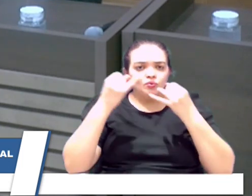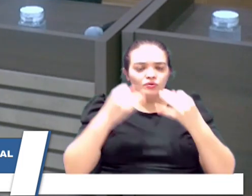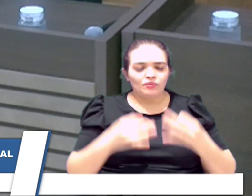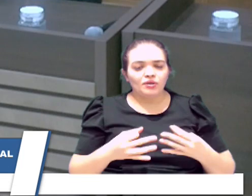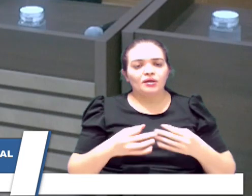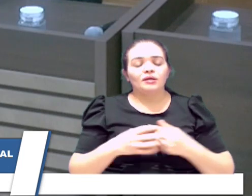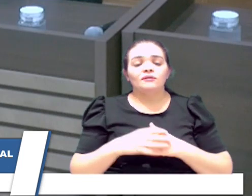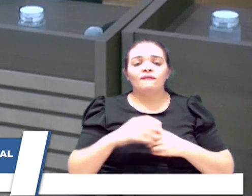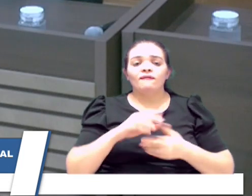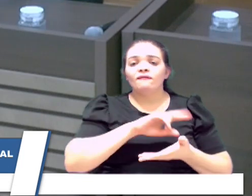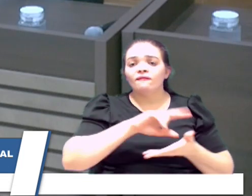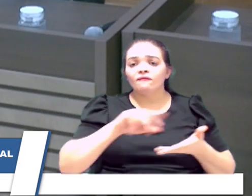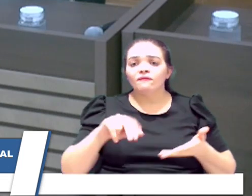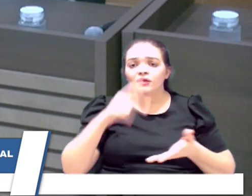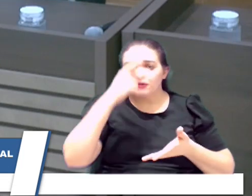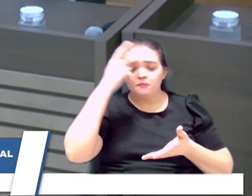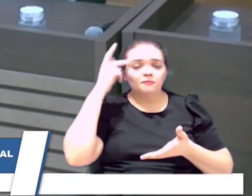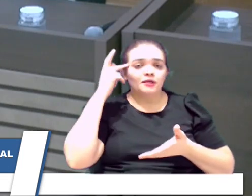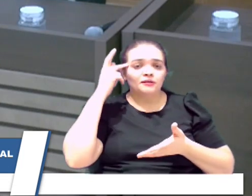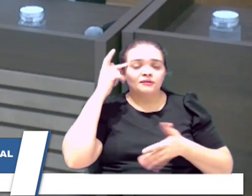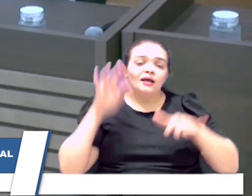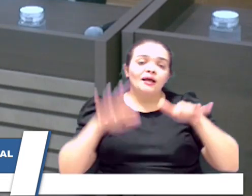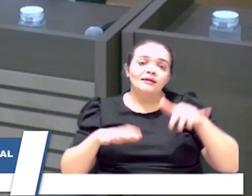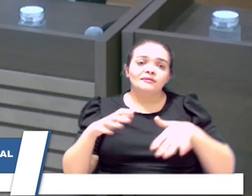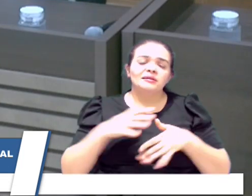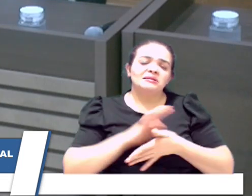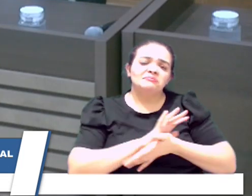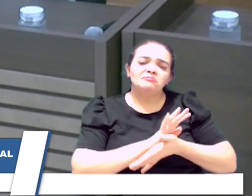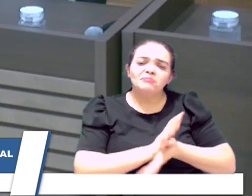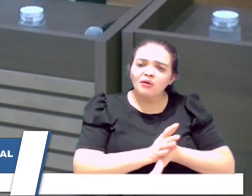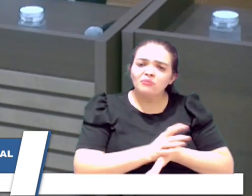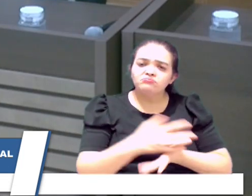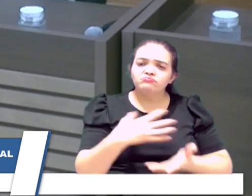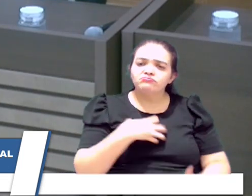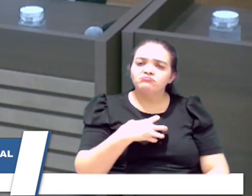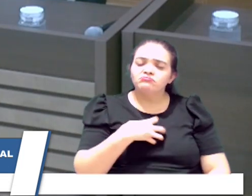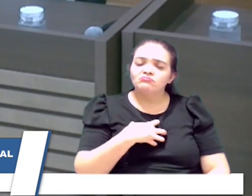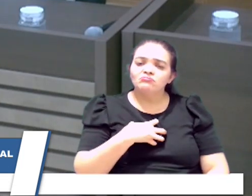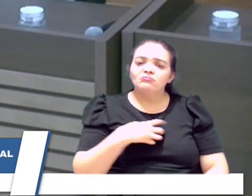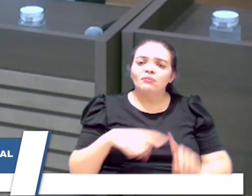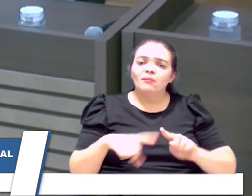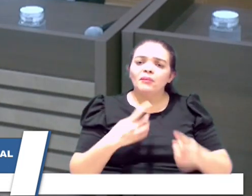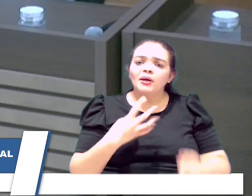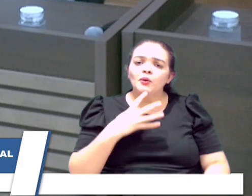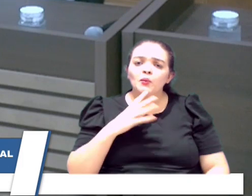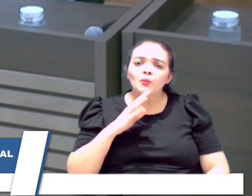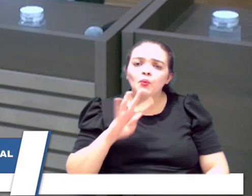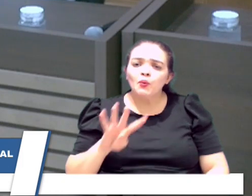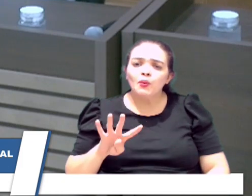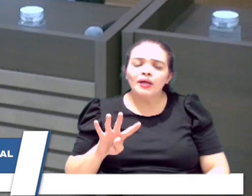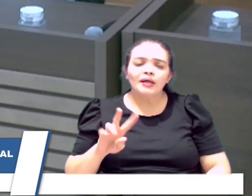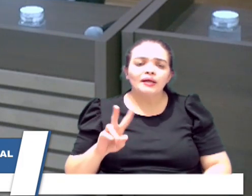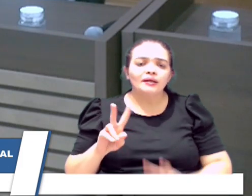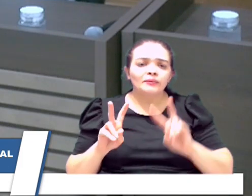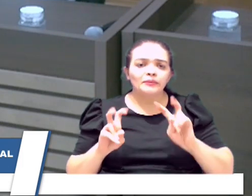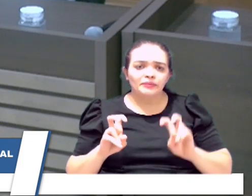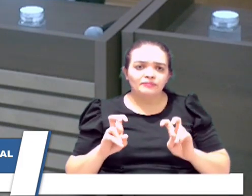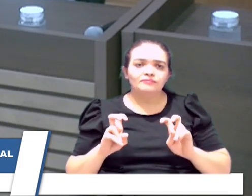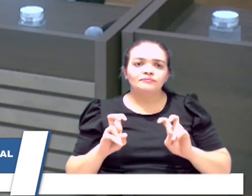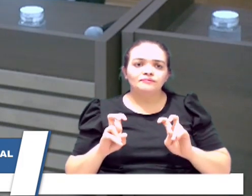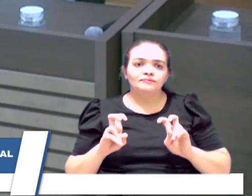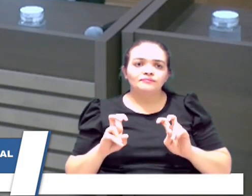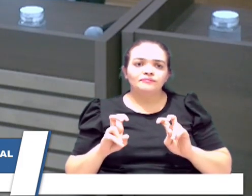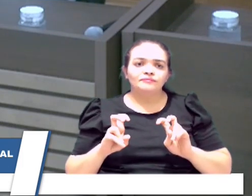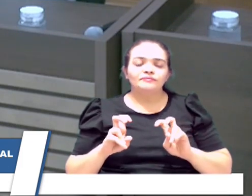muitas pessoas, às vezes, alimentam um preconceito sem saber o que acontece na realidade